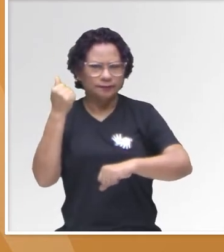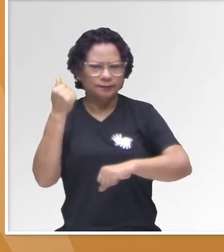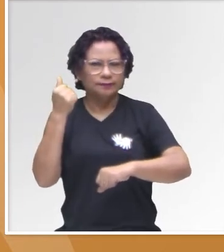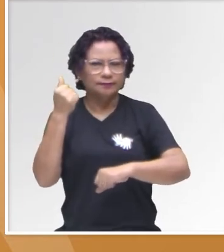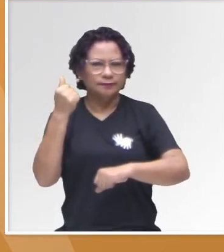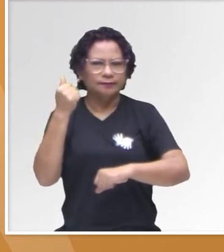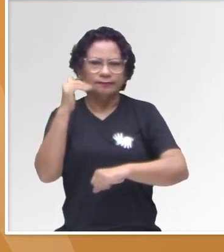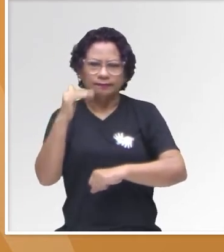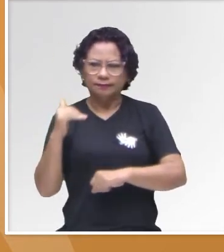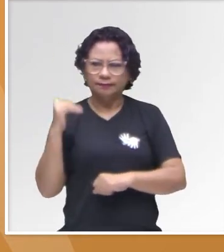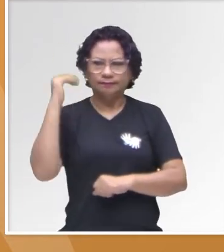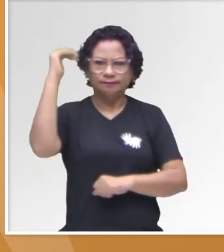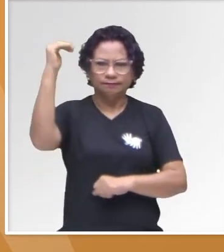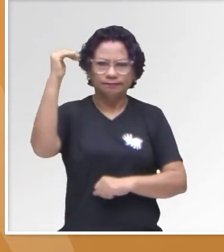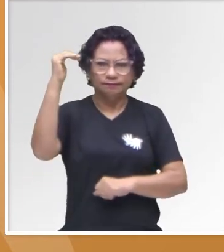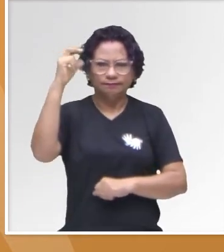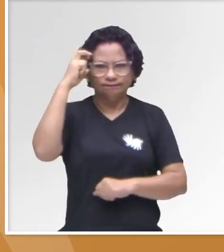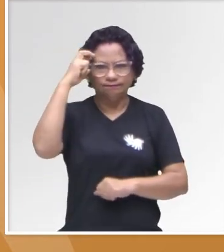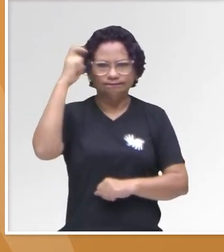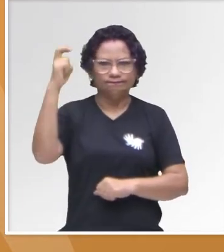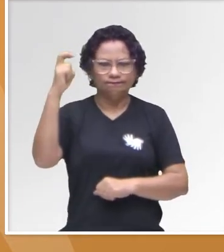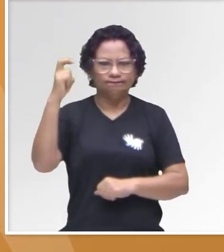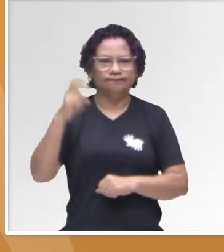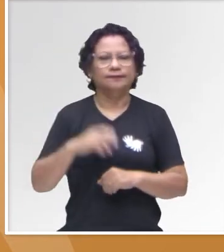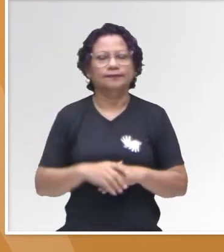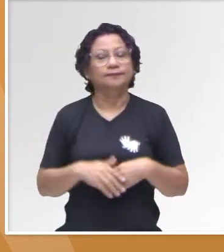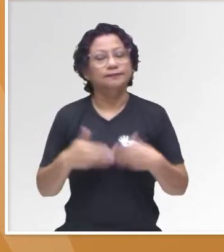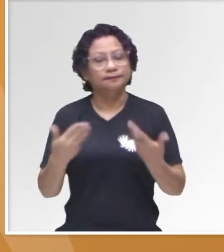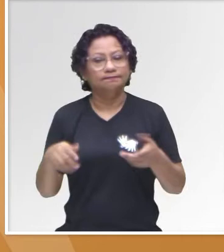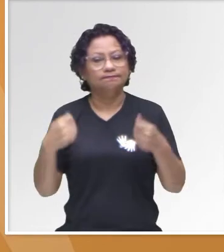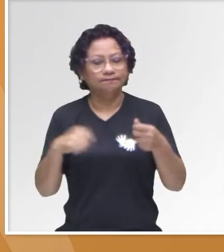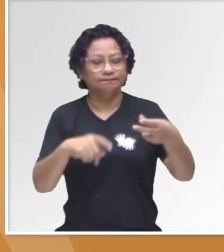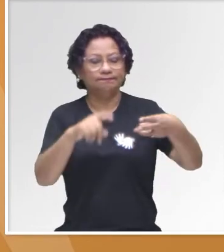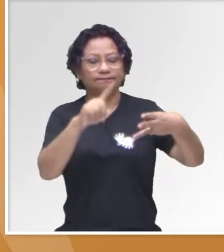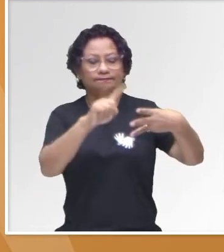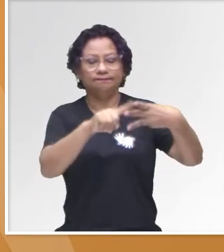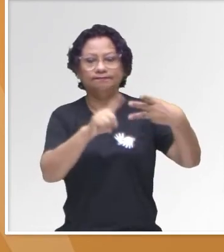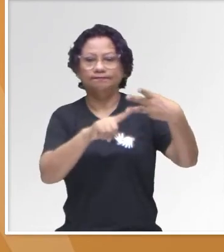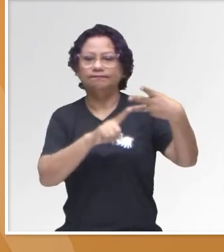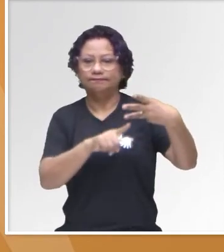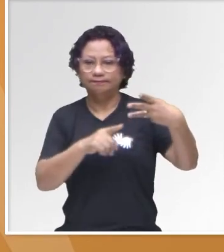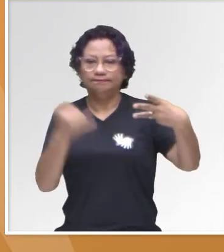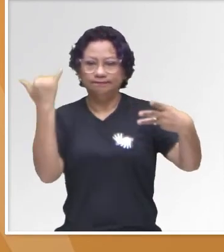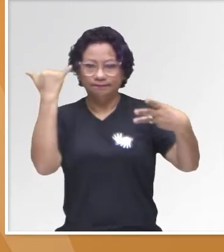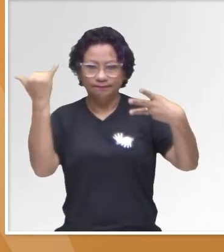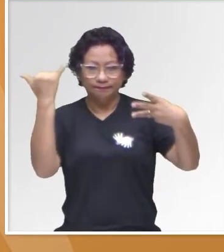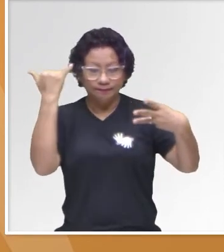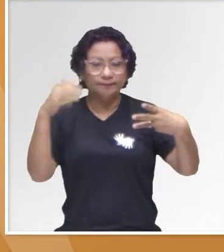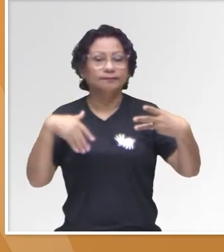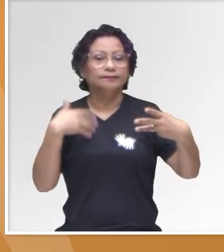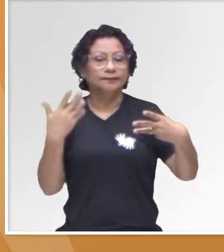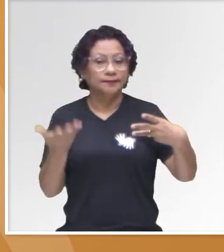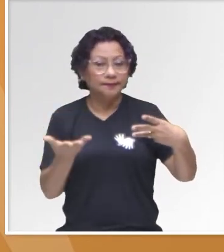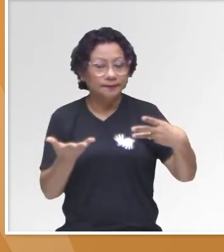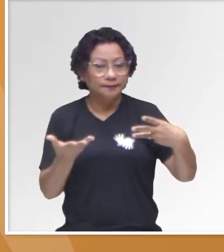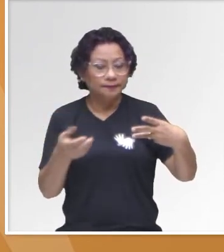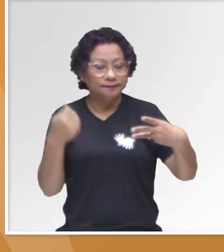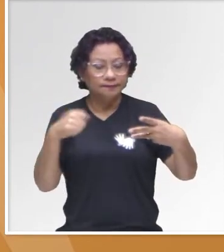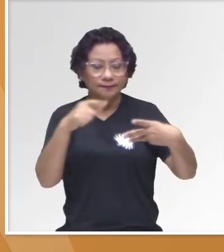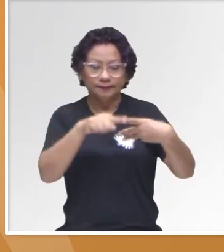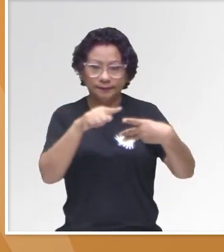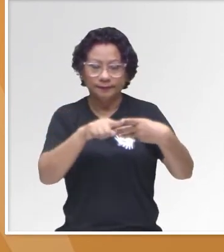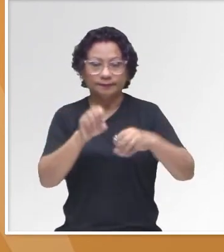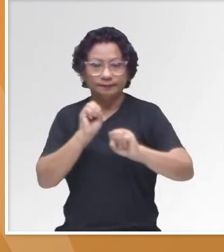Desenvolvimento Humano ou o IDH de um país, eu preciso analisar esses 3 itens, né, esses 3 fatores. Então, eu vou analisar a